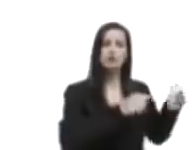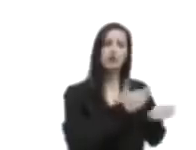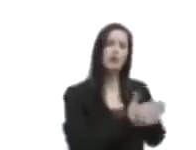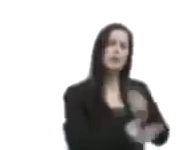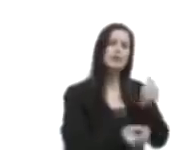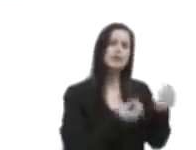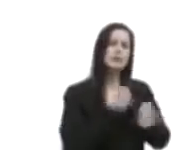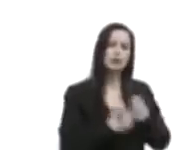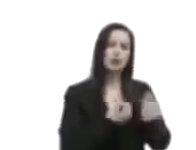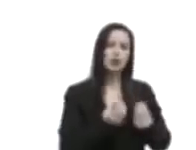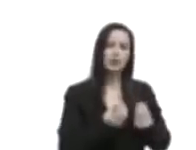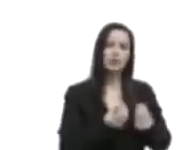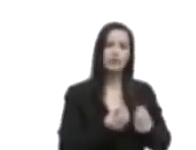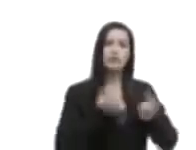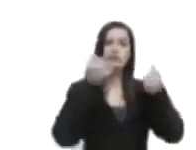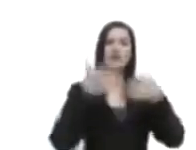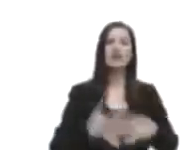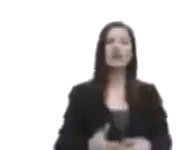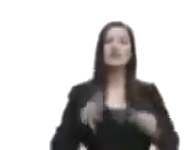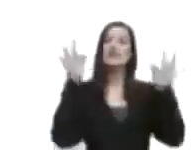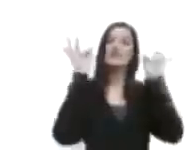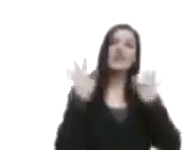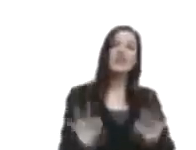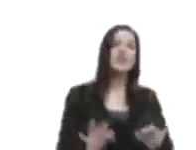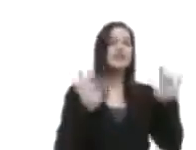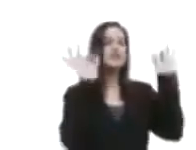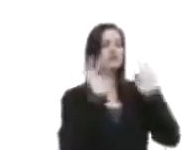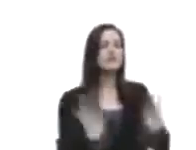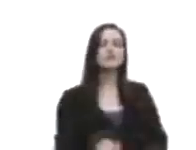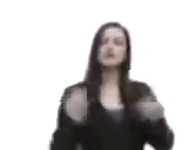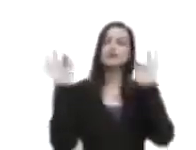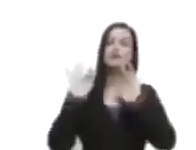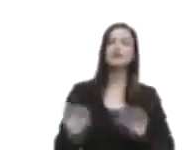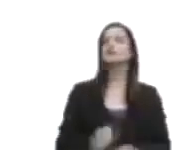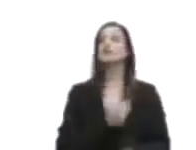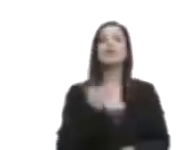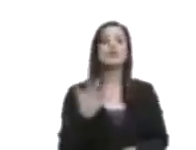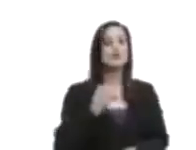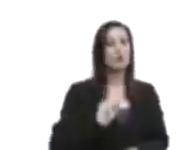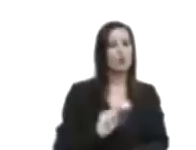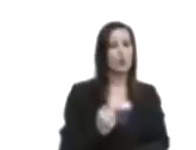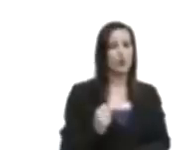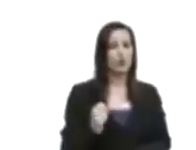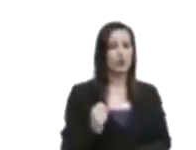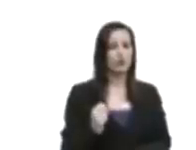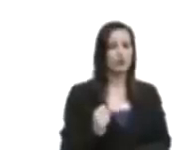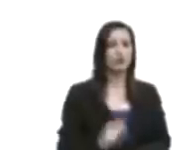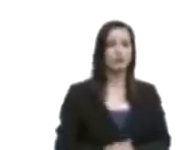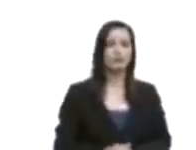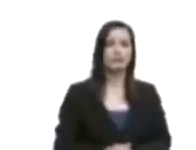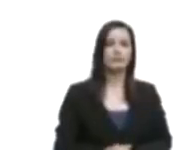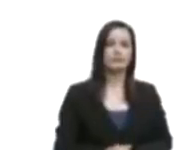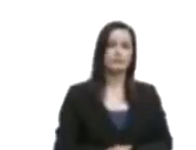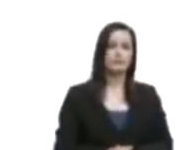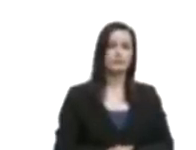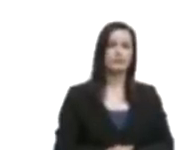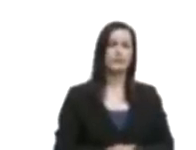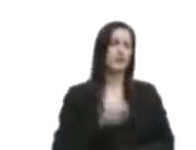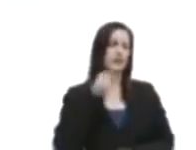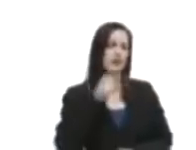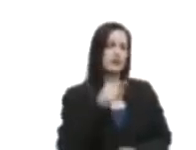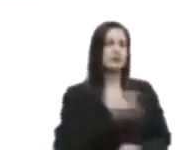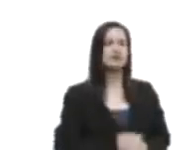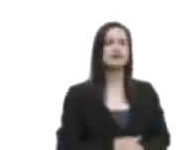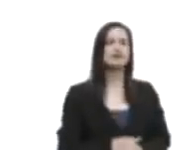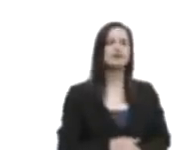as bem-aventuranças, o texto que eu li. São 8 bem-aventuranças. Agora você já parou para